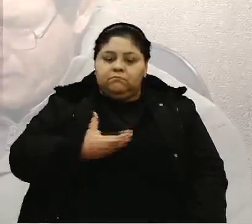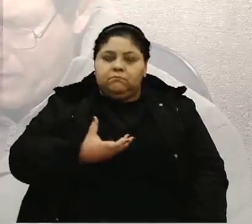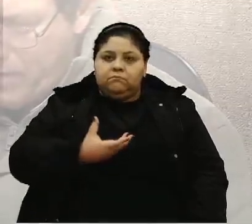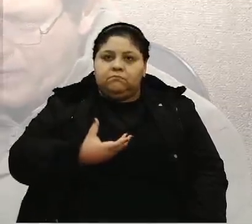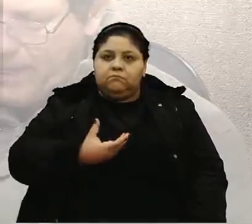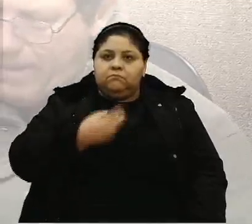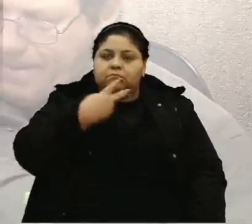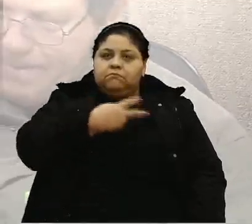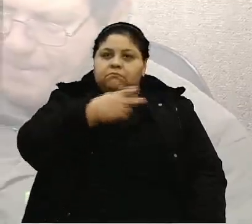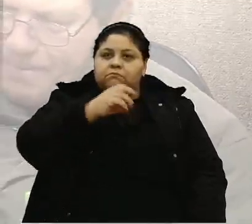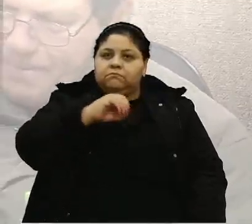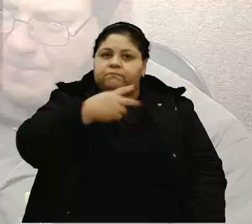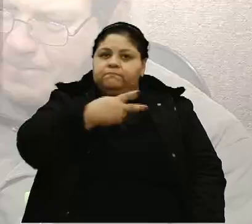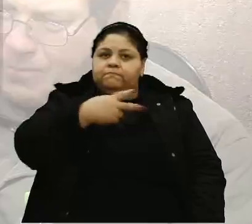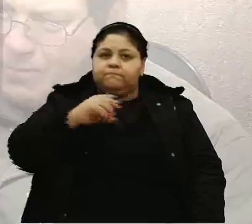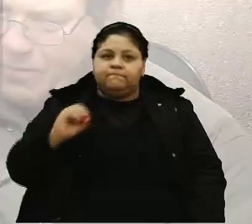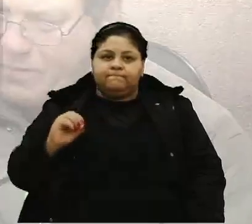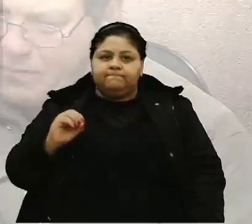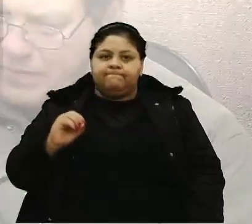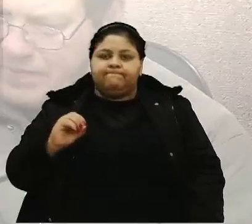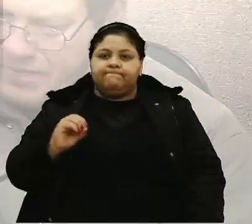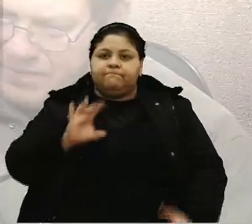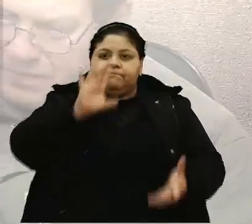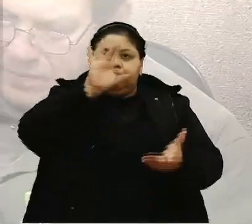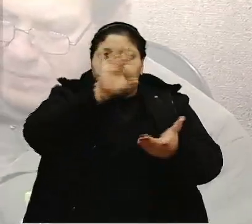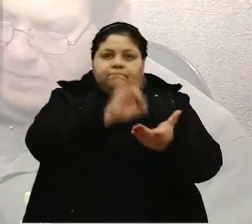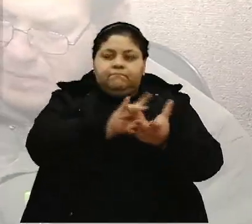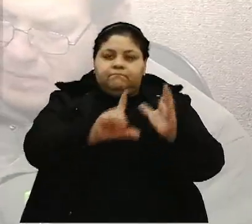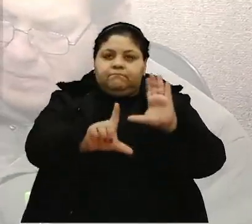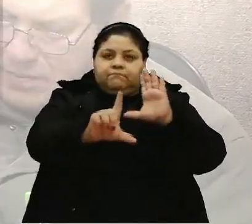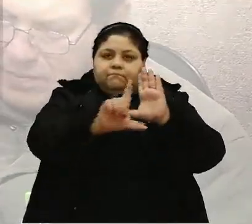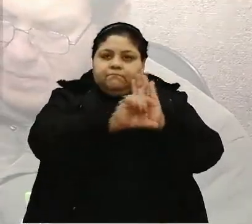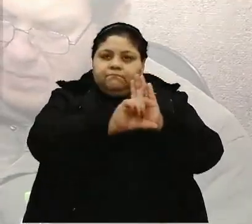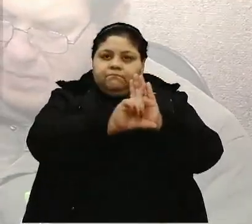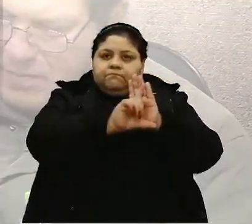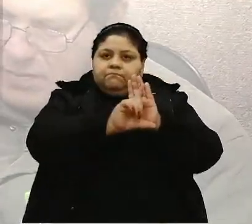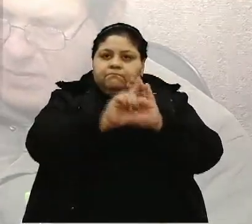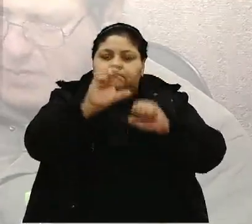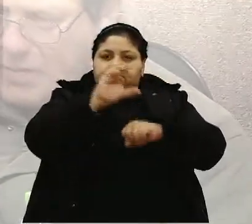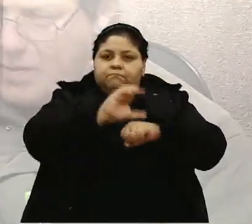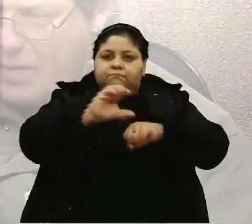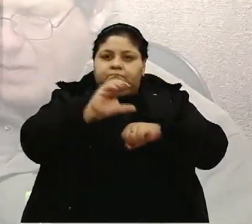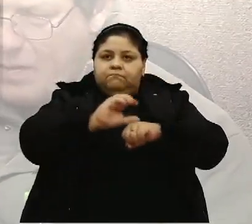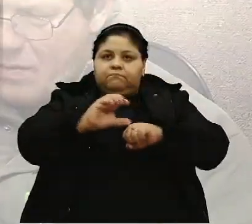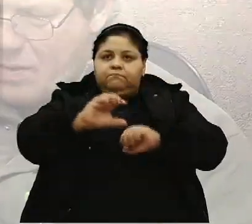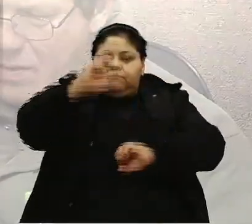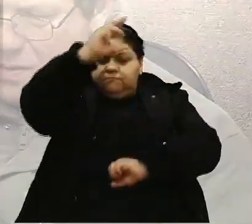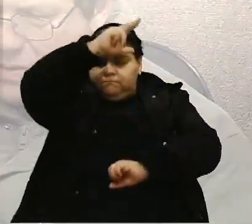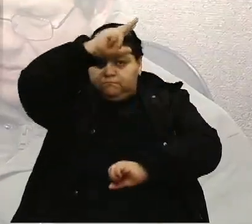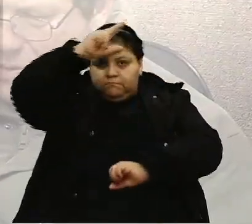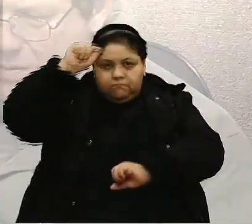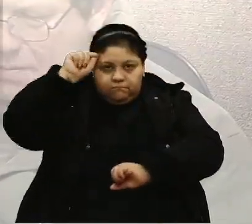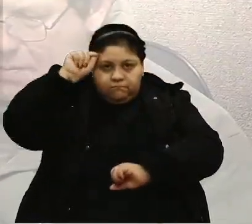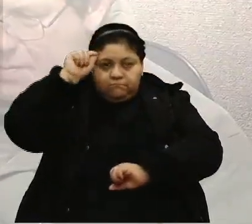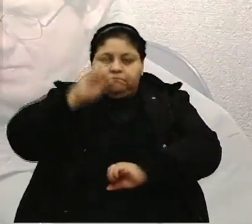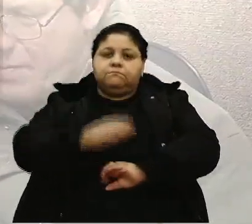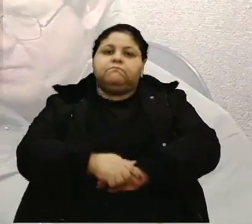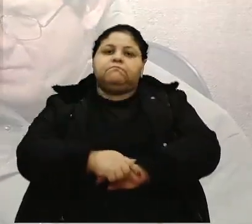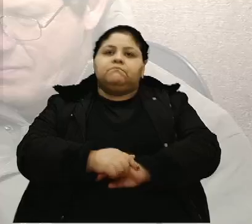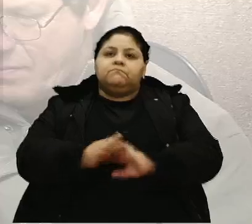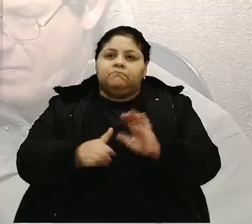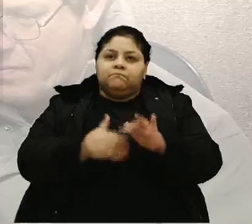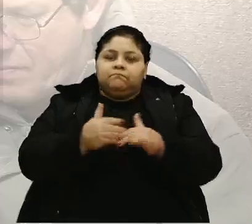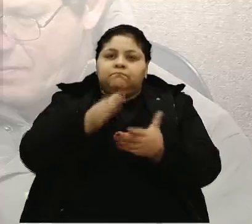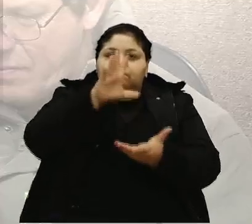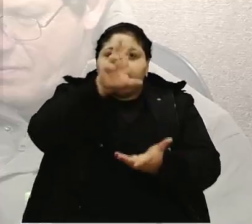de 2020, que consolida a legislação relativa ao Código de Postura do município. O processo foi